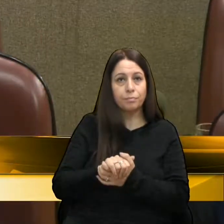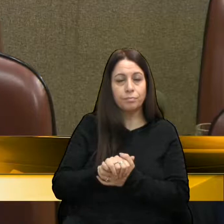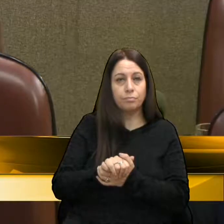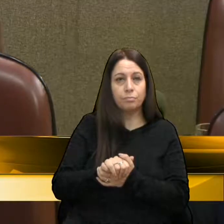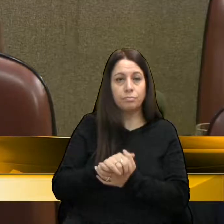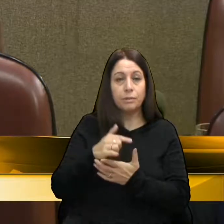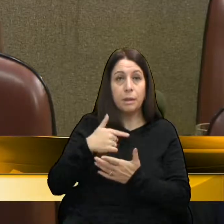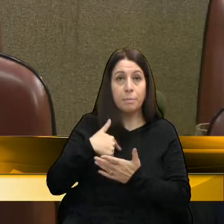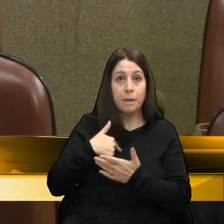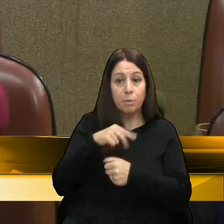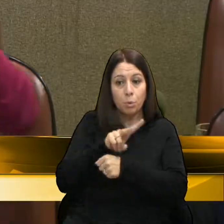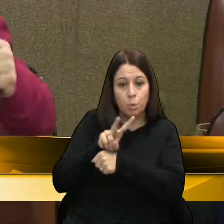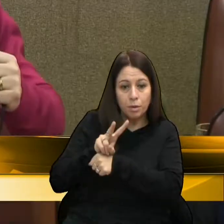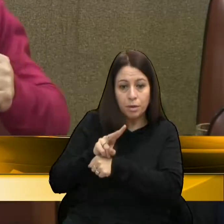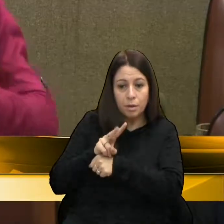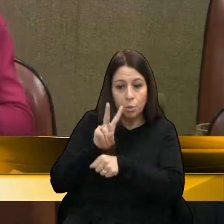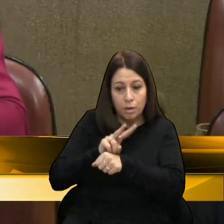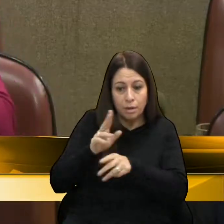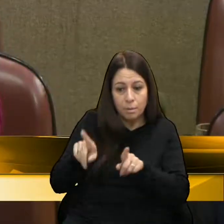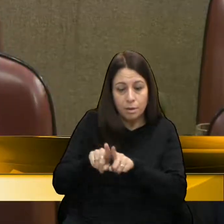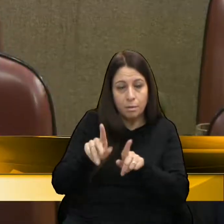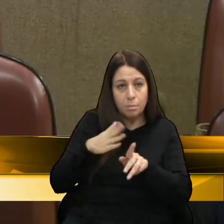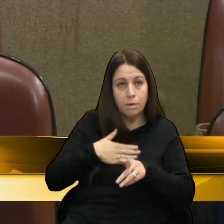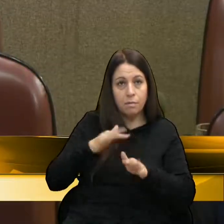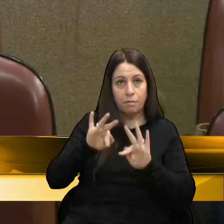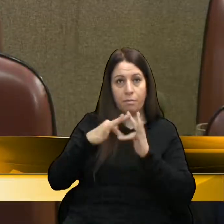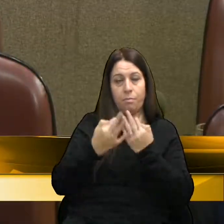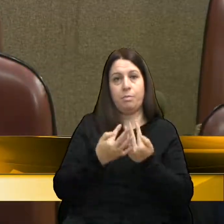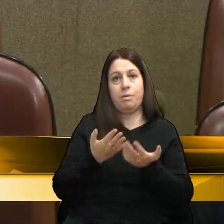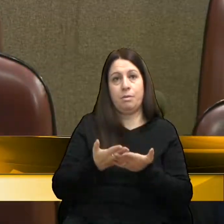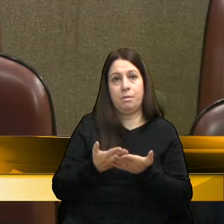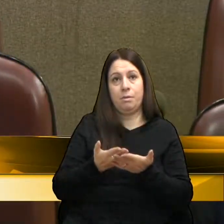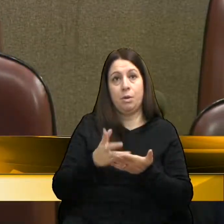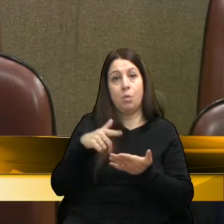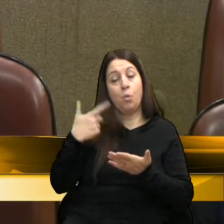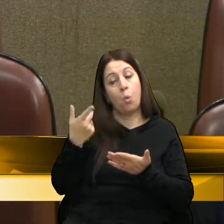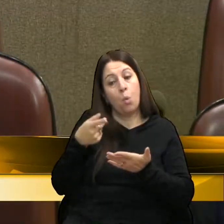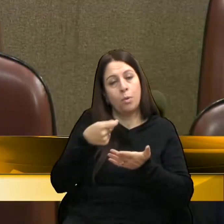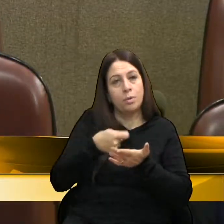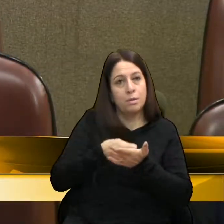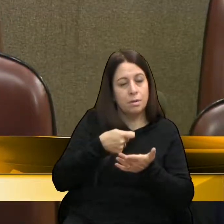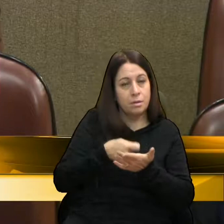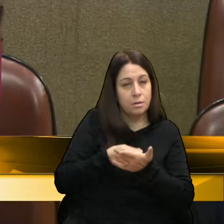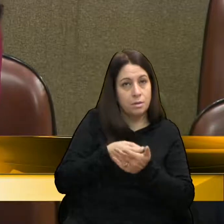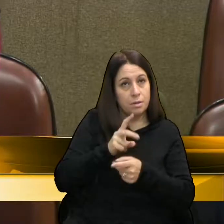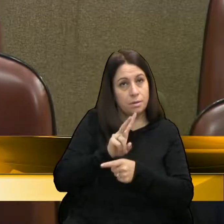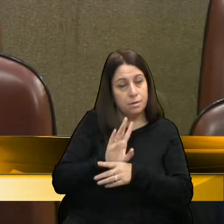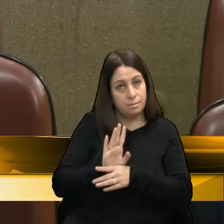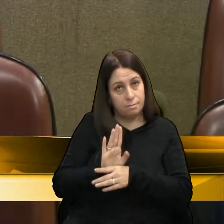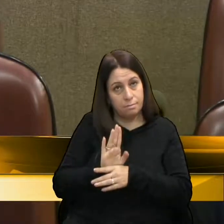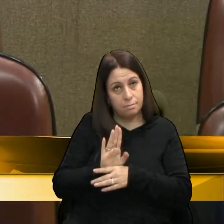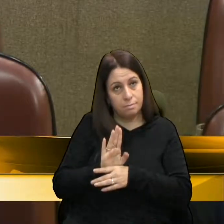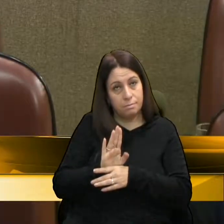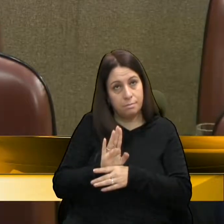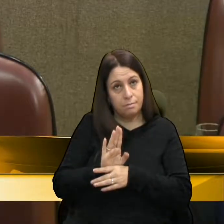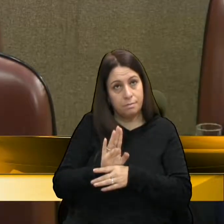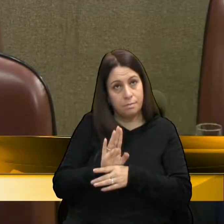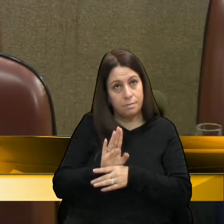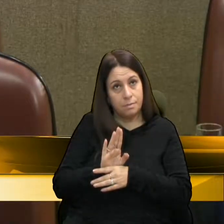para mim me proteger e proteger minha família? Ou tentar, se for o caso,